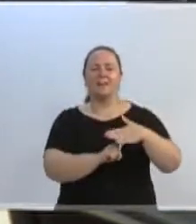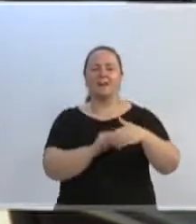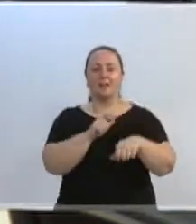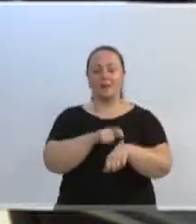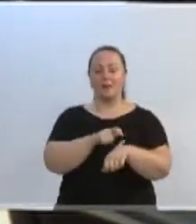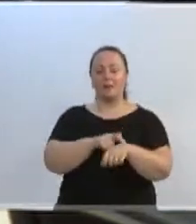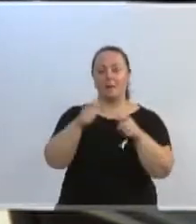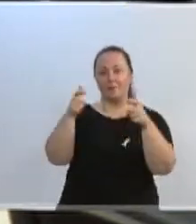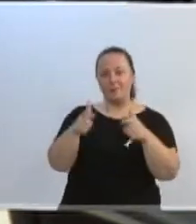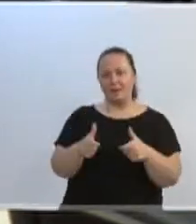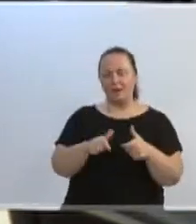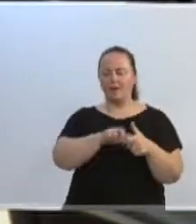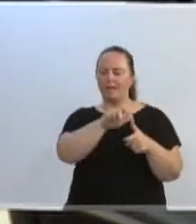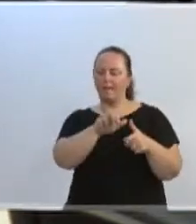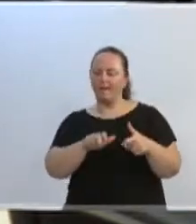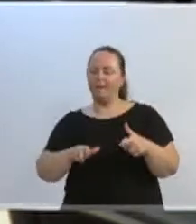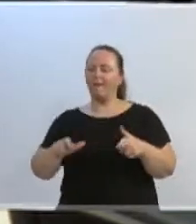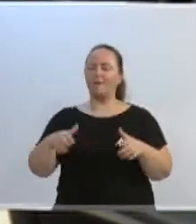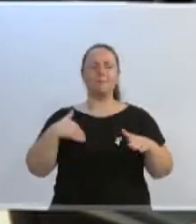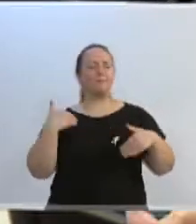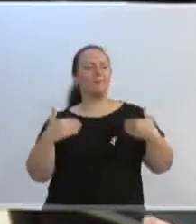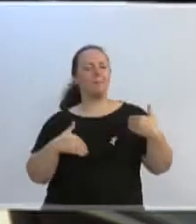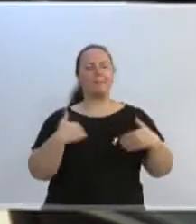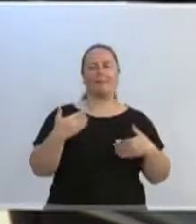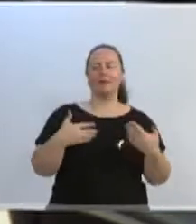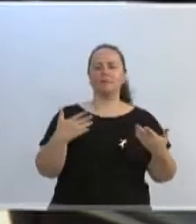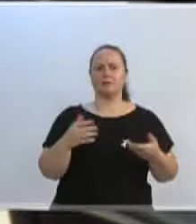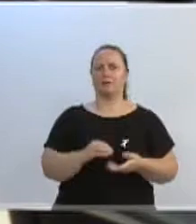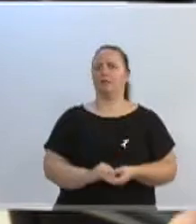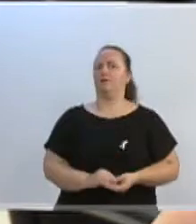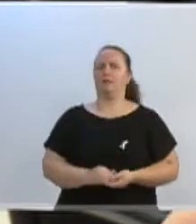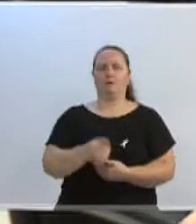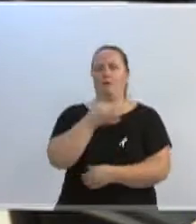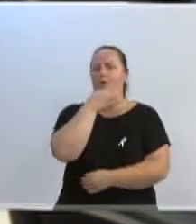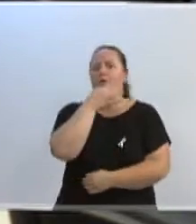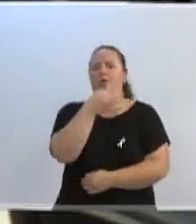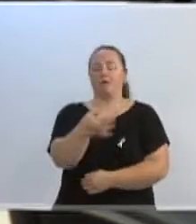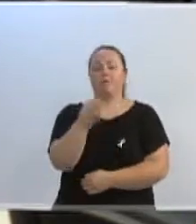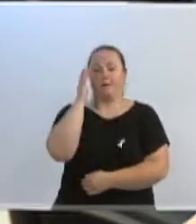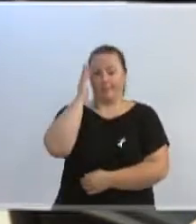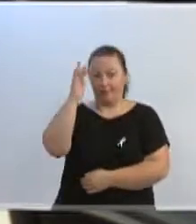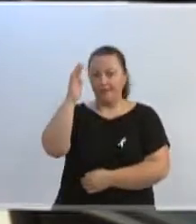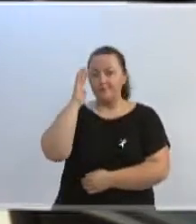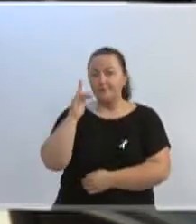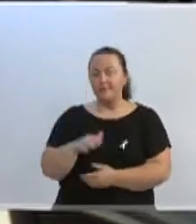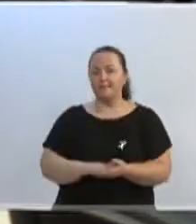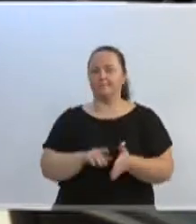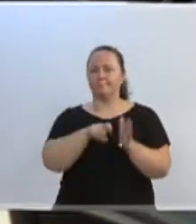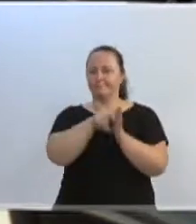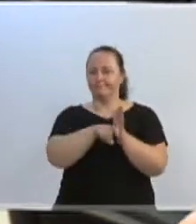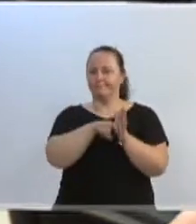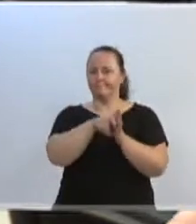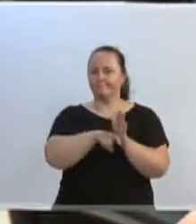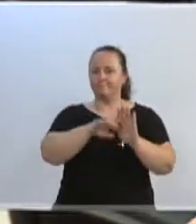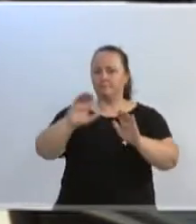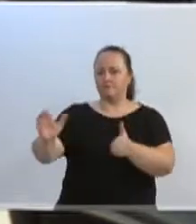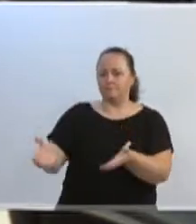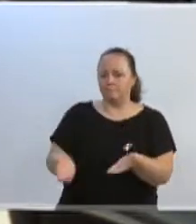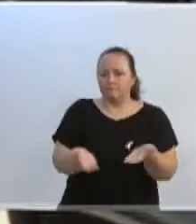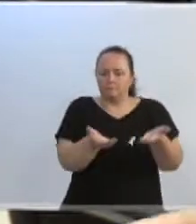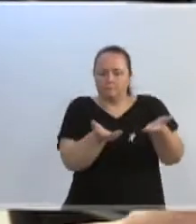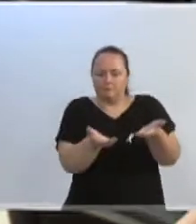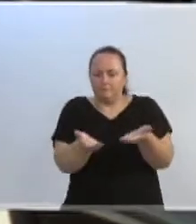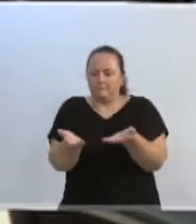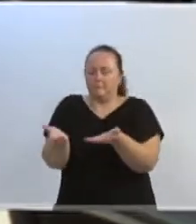do ônibus que nós fomos, um terror, né? Pegar o pessoal no colo cadeirante e colocar dentro do ônibus que não